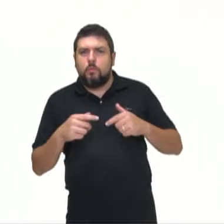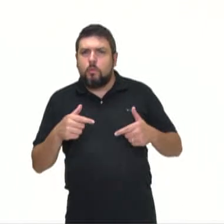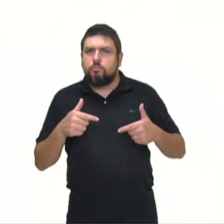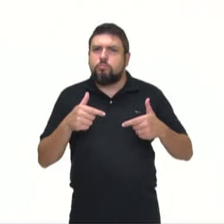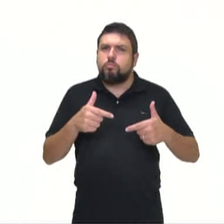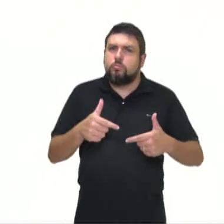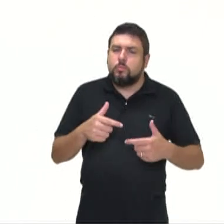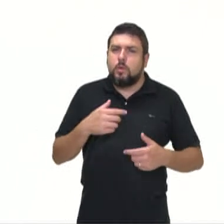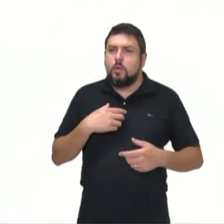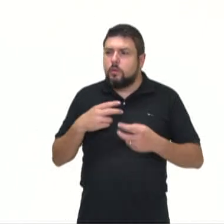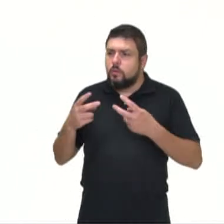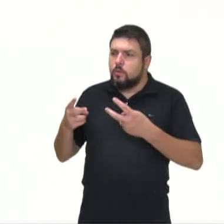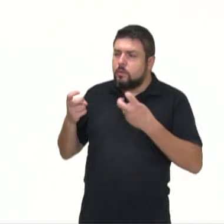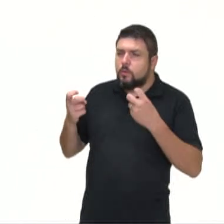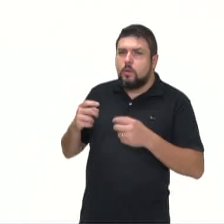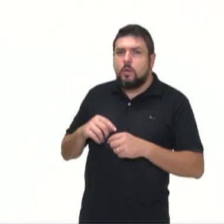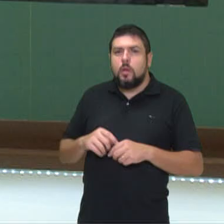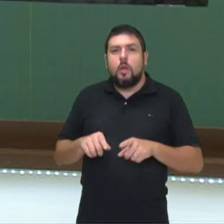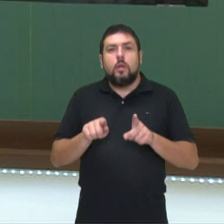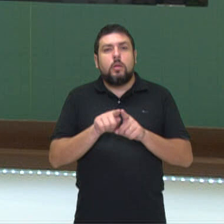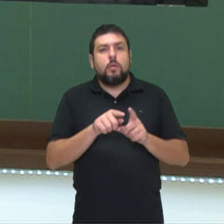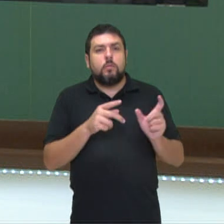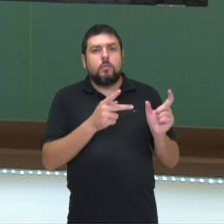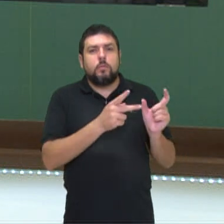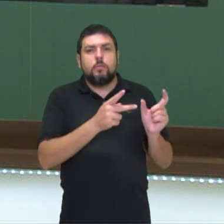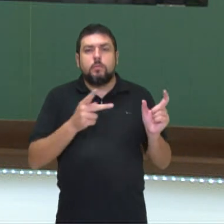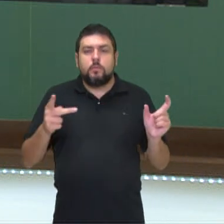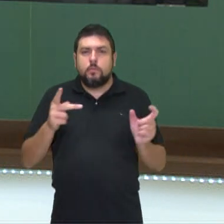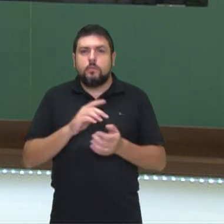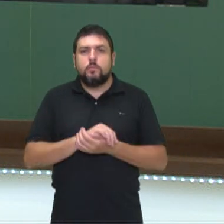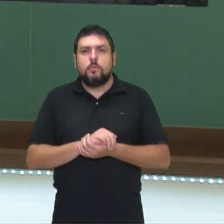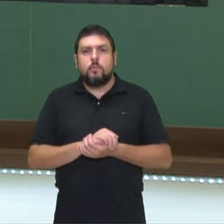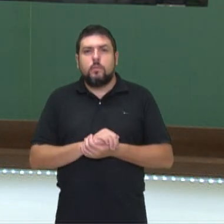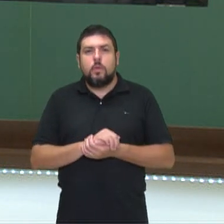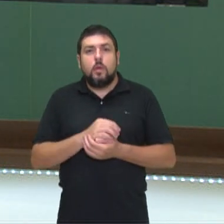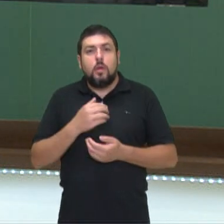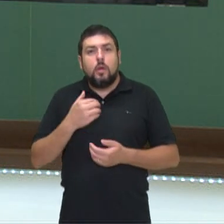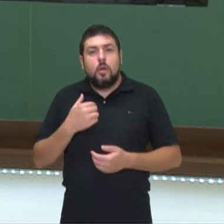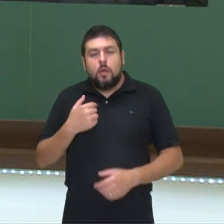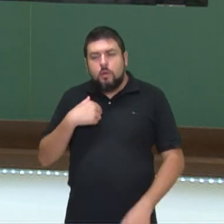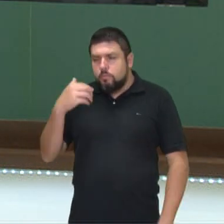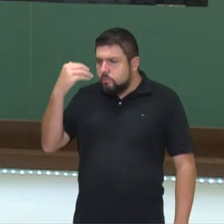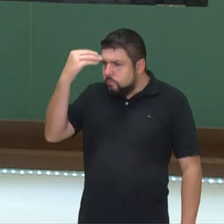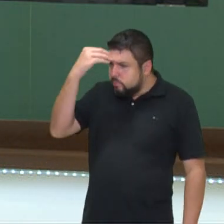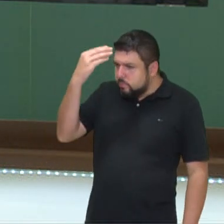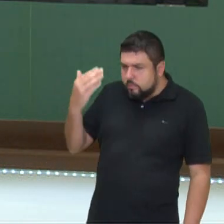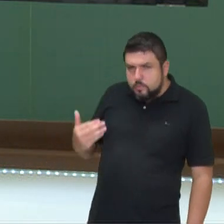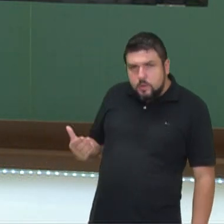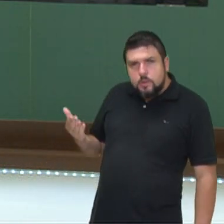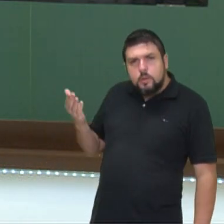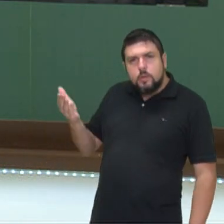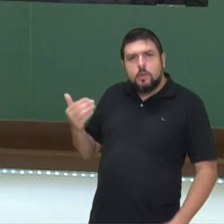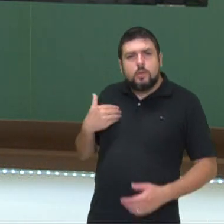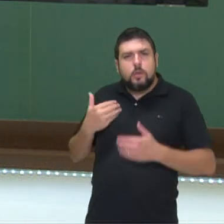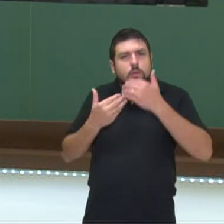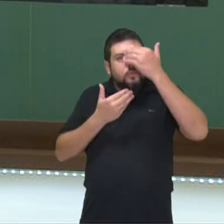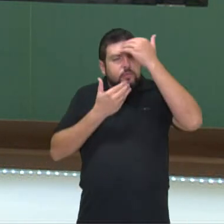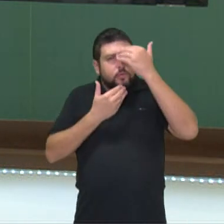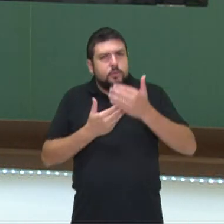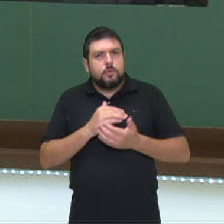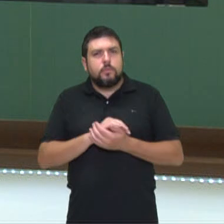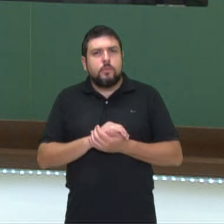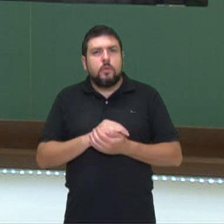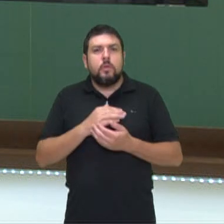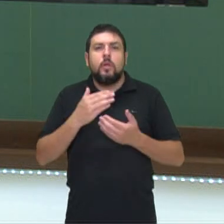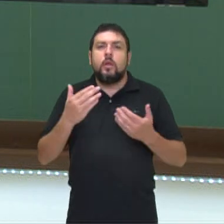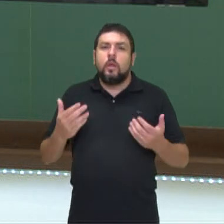núcleo, e temos um predicativo, uma característica. Considero ele, considero alguém. Temos um objeto aqui, um pronome